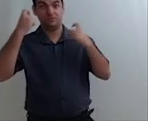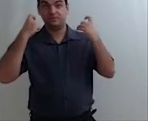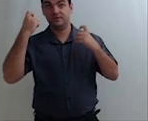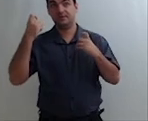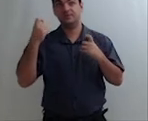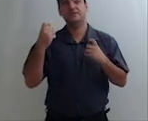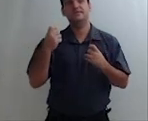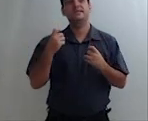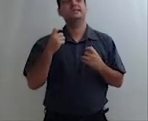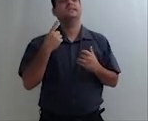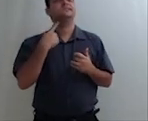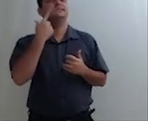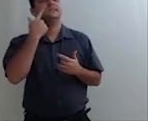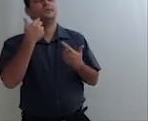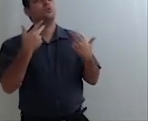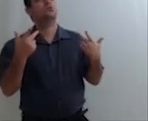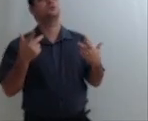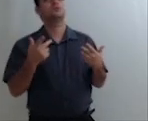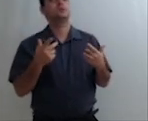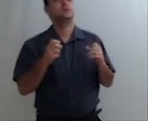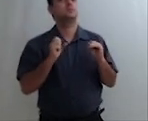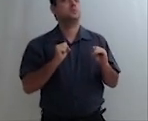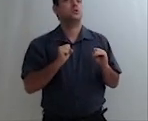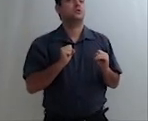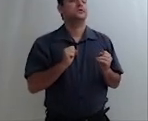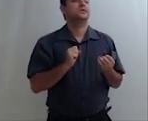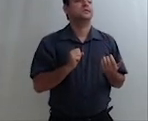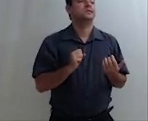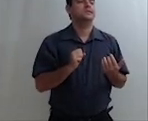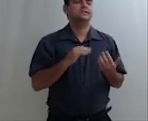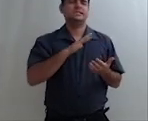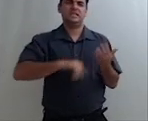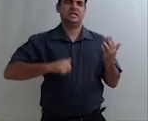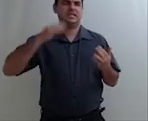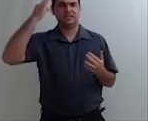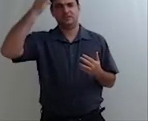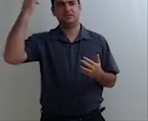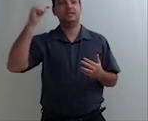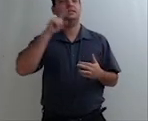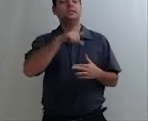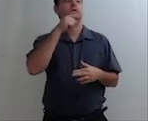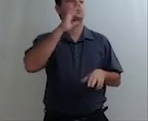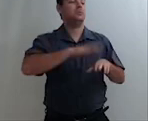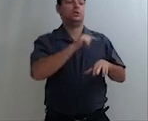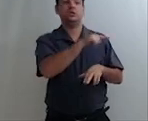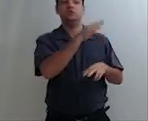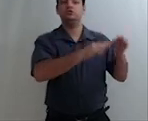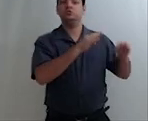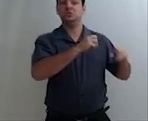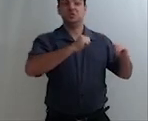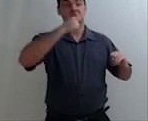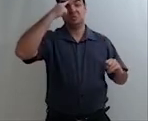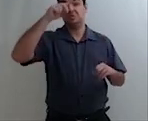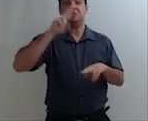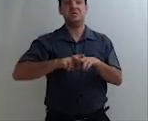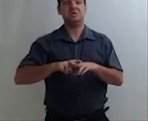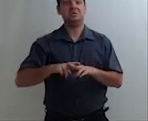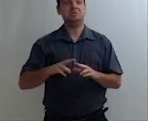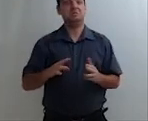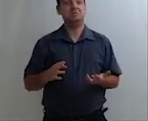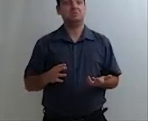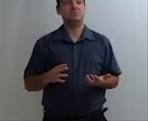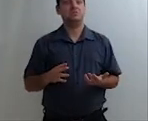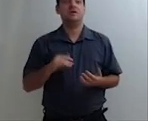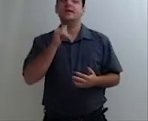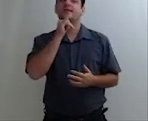algumas situações que afastam essa essa tese por exemplo nos casos eh de violência contra